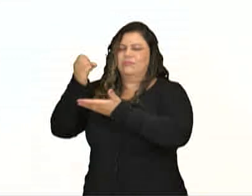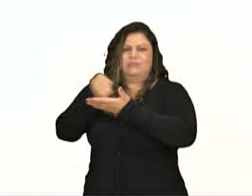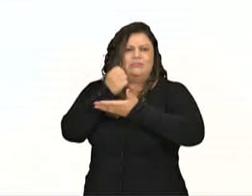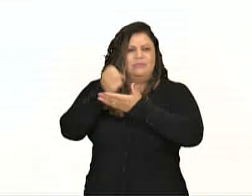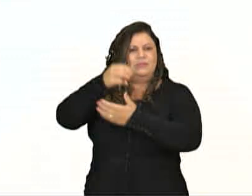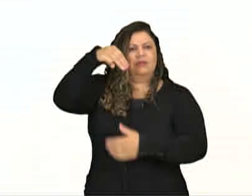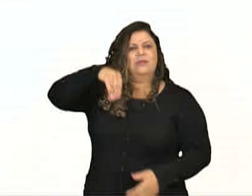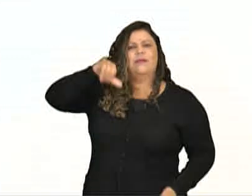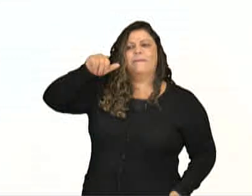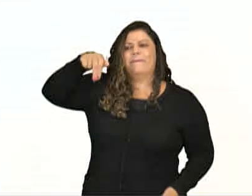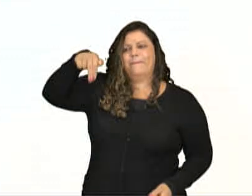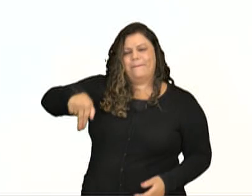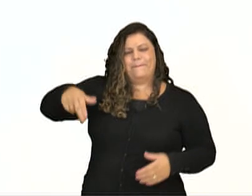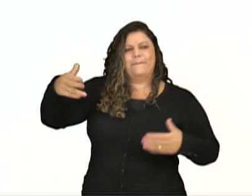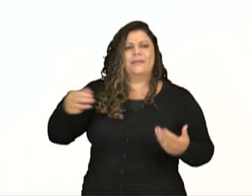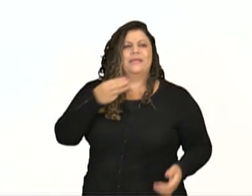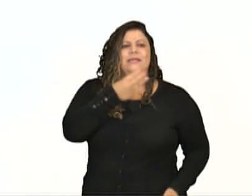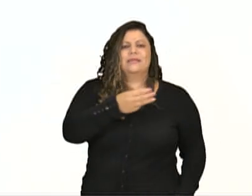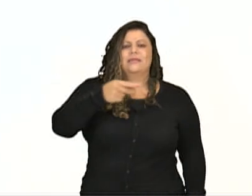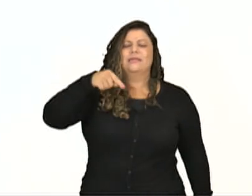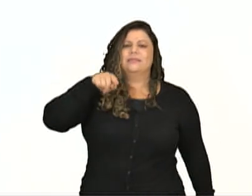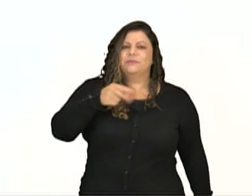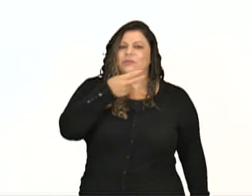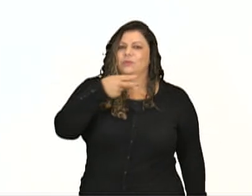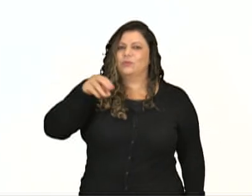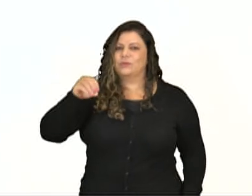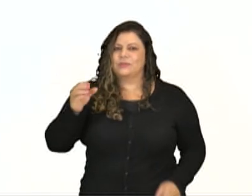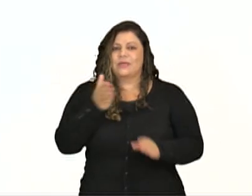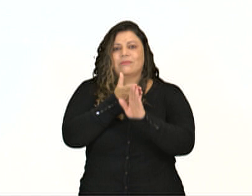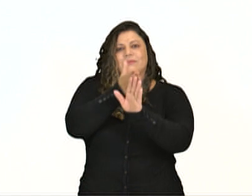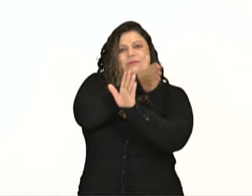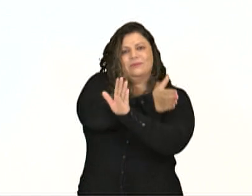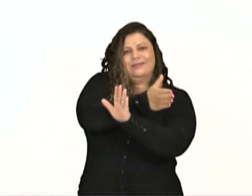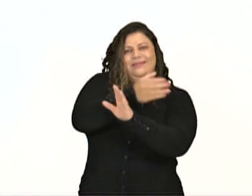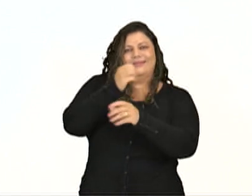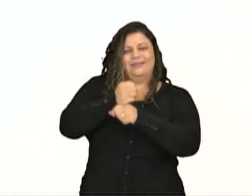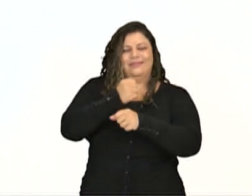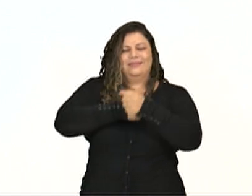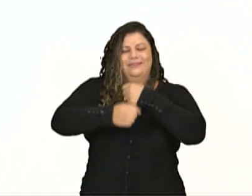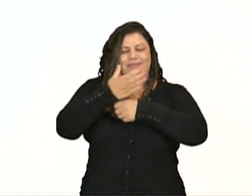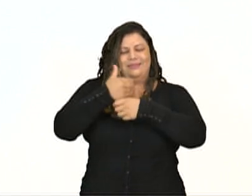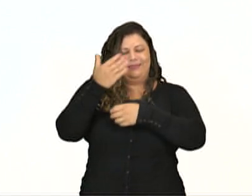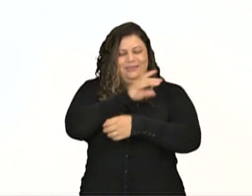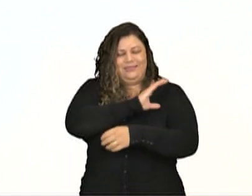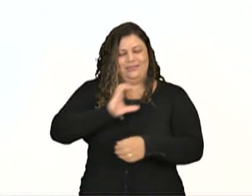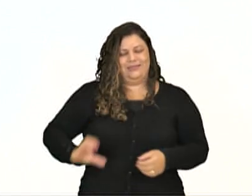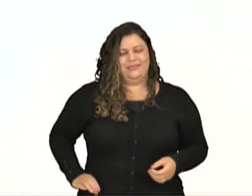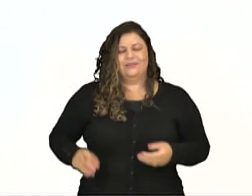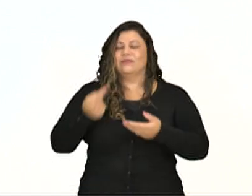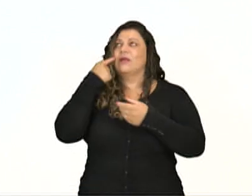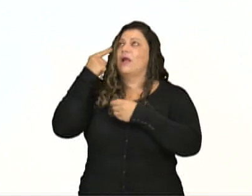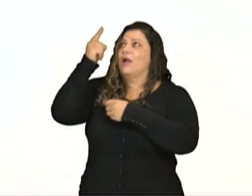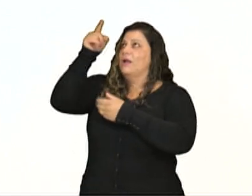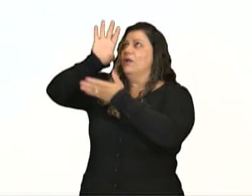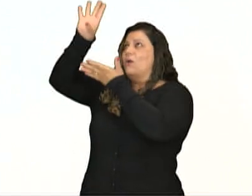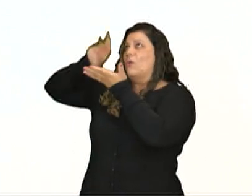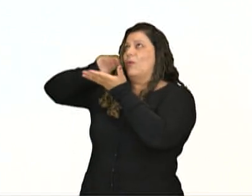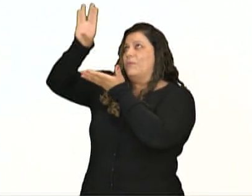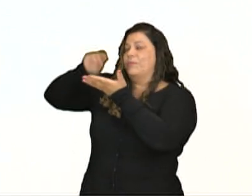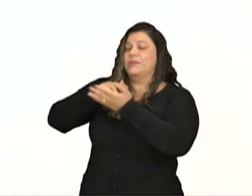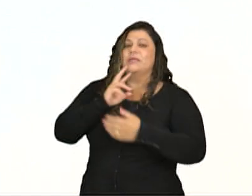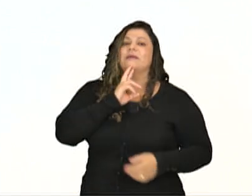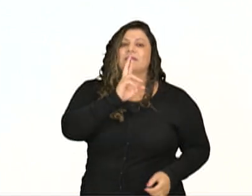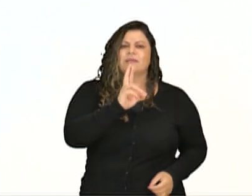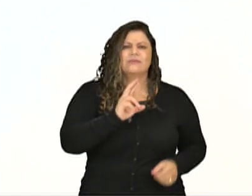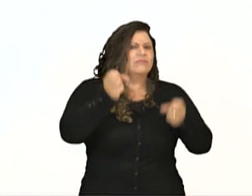Min, cerca de 3.200 a.C. Agora é com vocês, sobre as palhetas. Copie a pergunta no seu caderno e responda. Explique o que eram